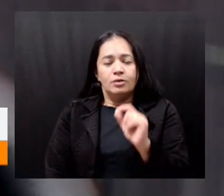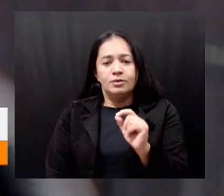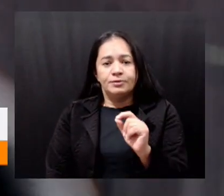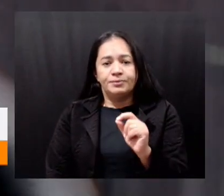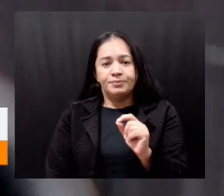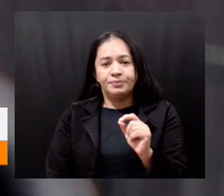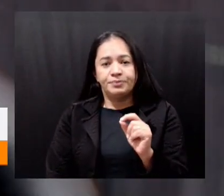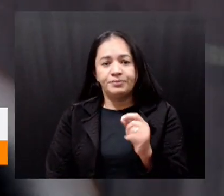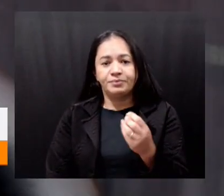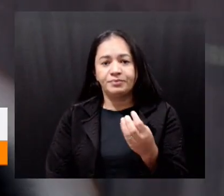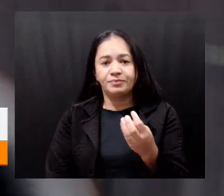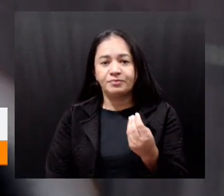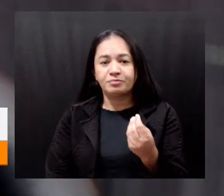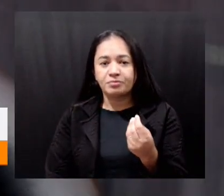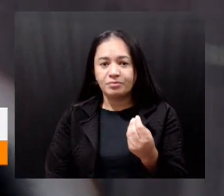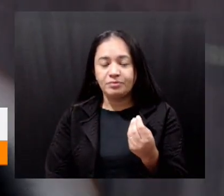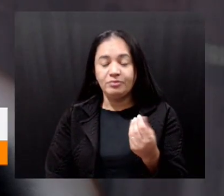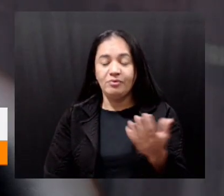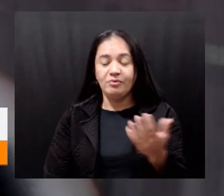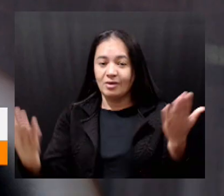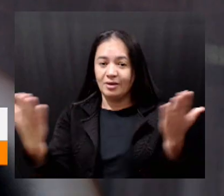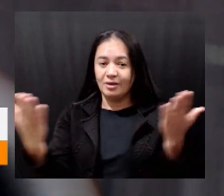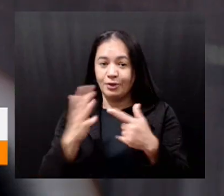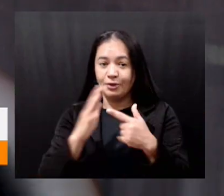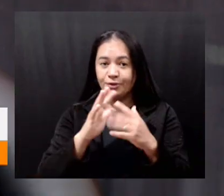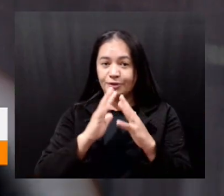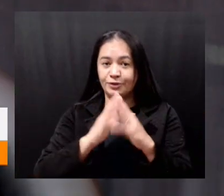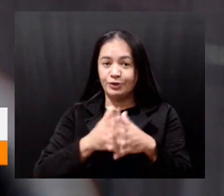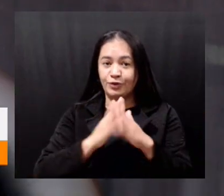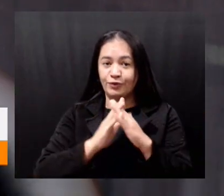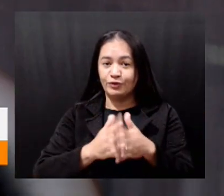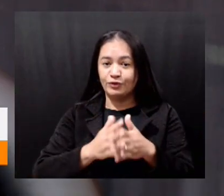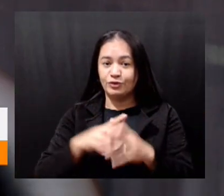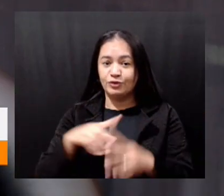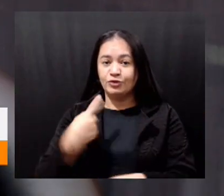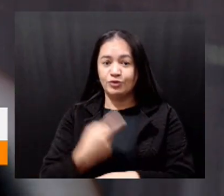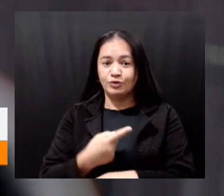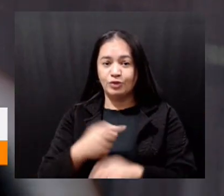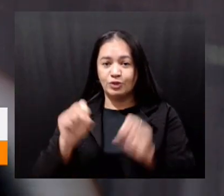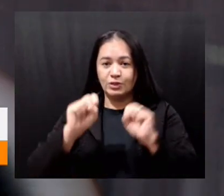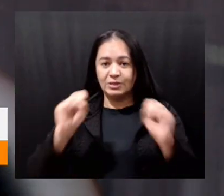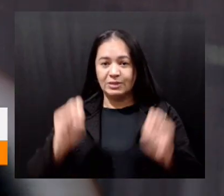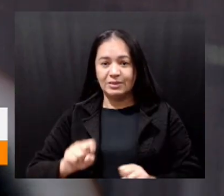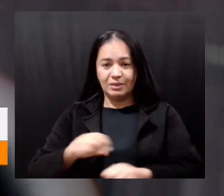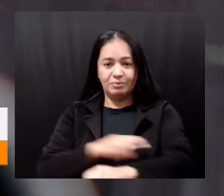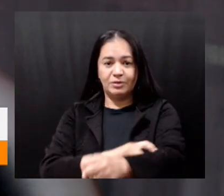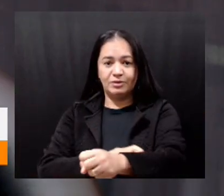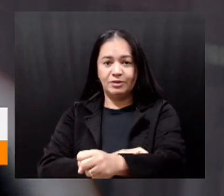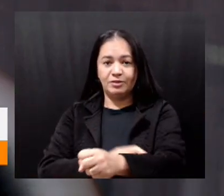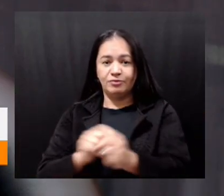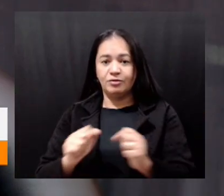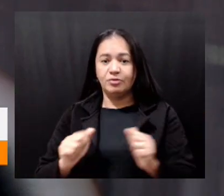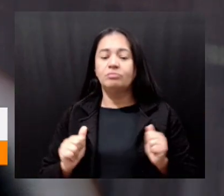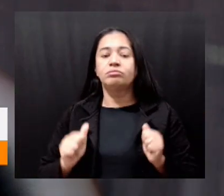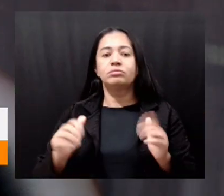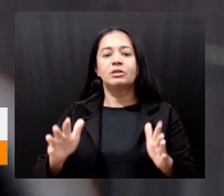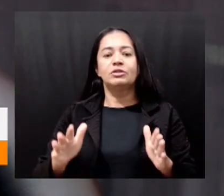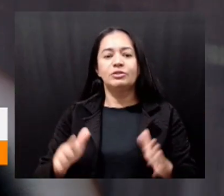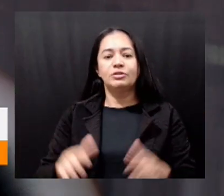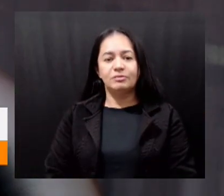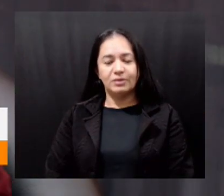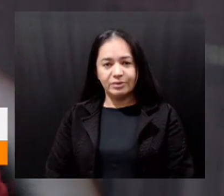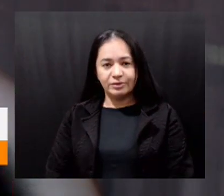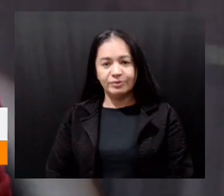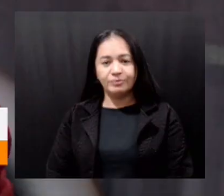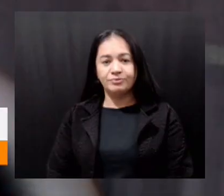nesse funcionamento, o nosso sistema nervoso, ele é ativado, né? E, como a Karina